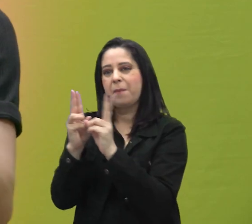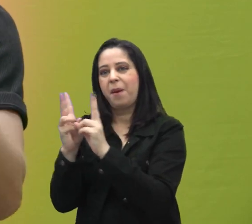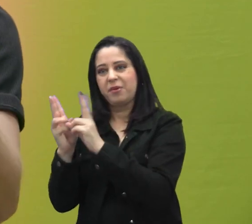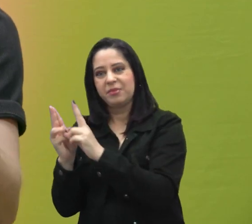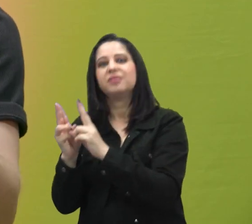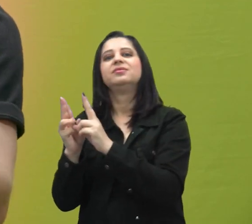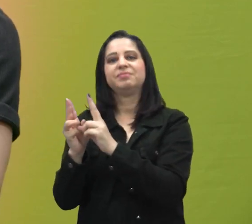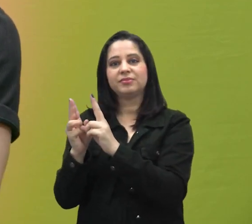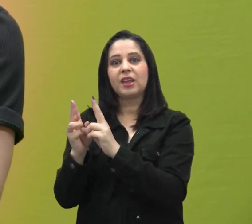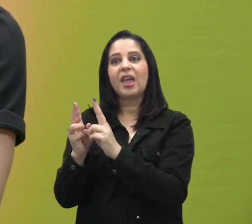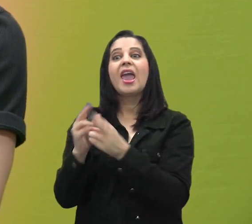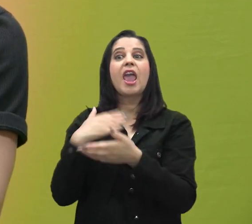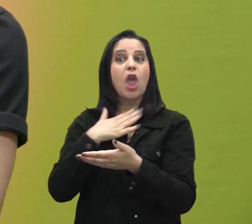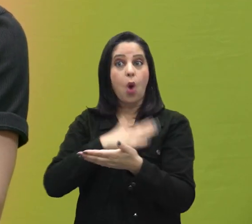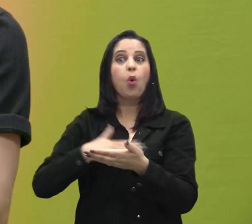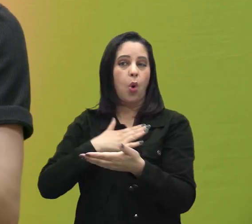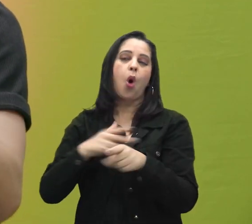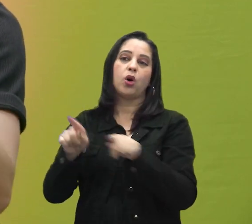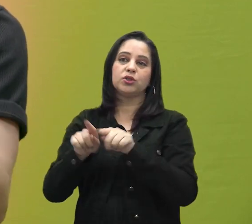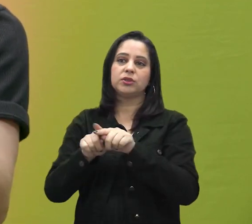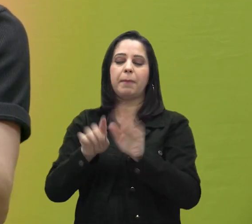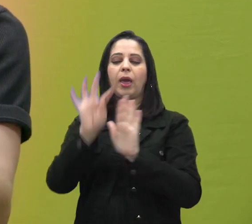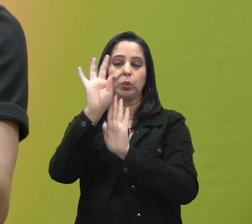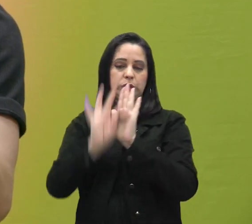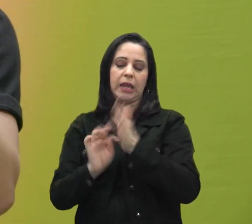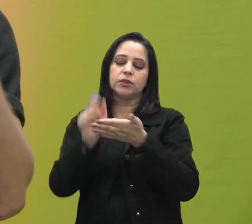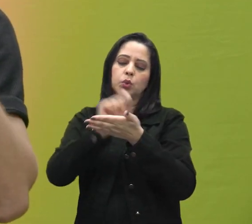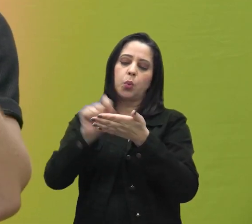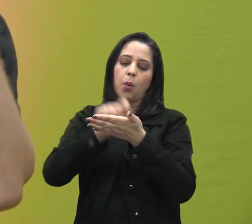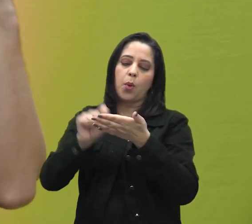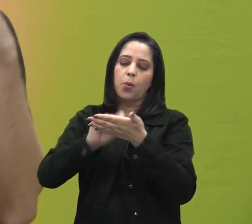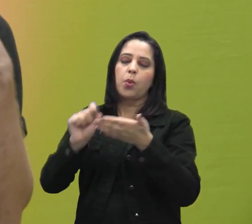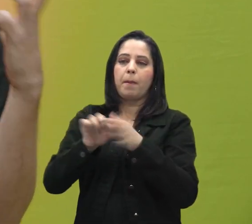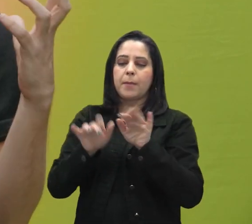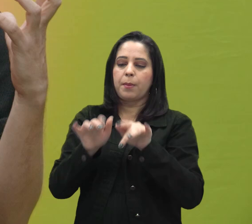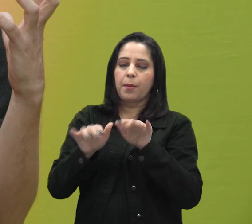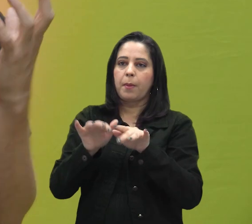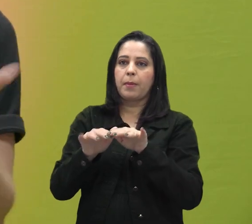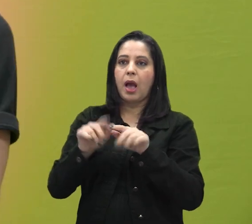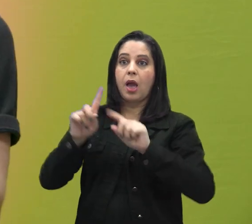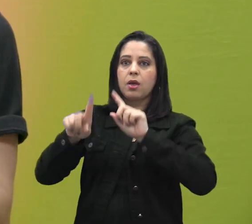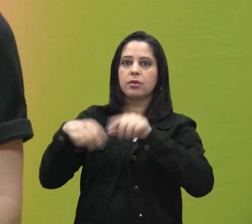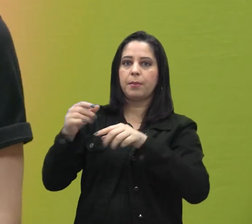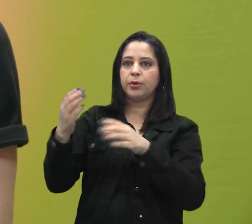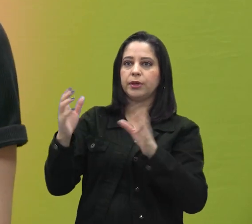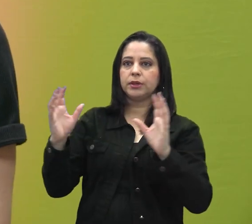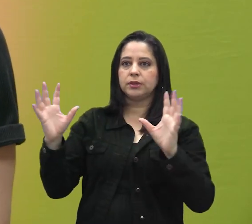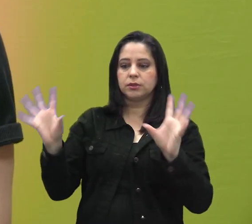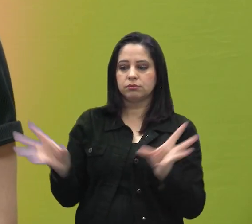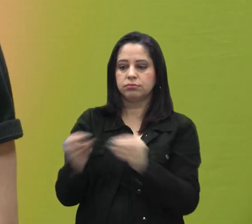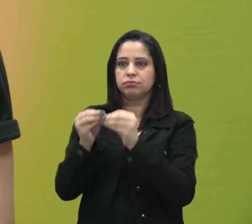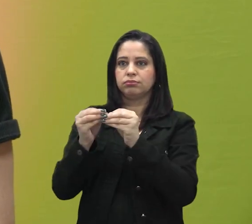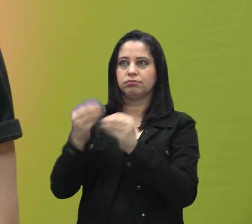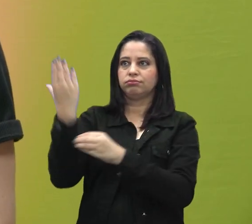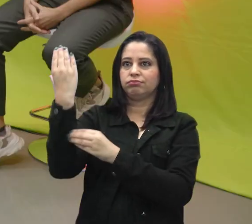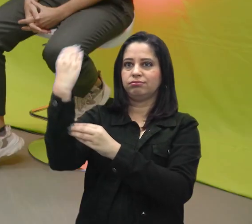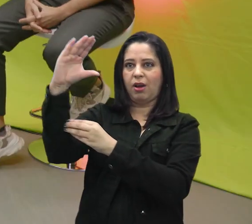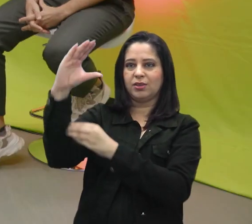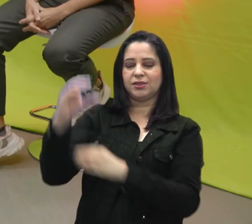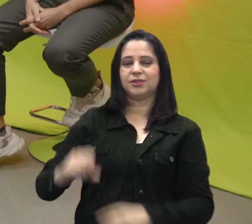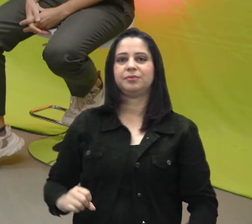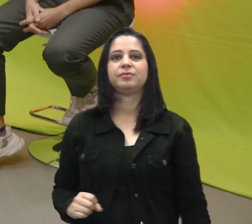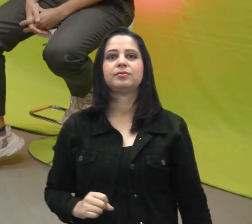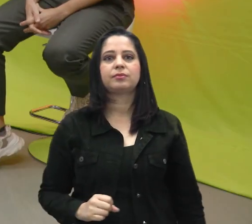eu gosto de escrever meus roteiros, gravo e eu já sei como que é a ideia que eu tô fazendo, eu vou lá e edito, já posto. E